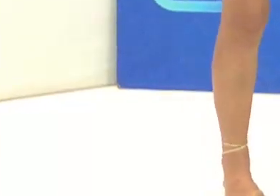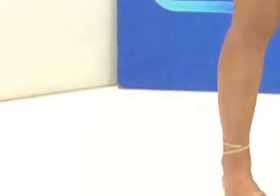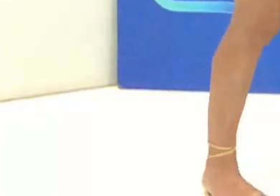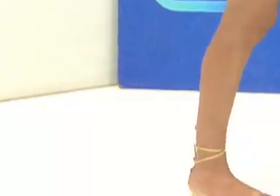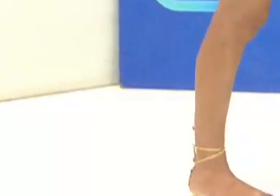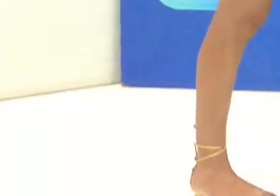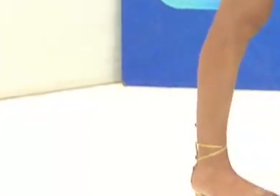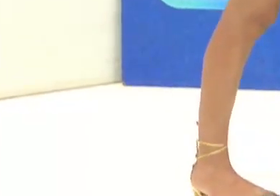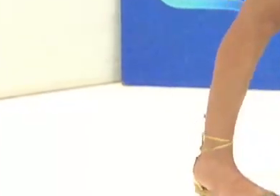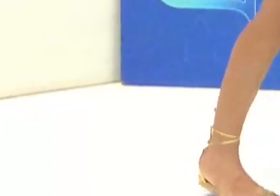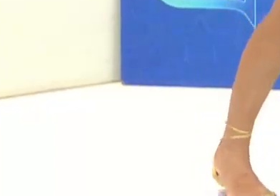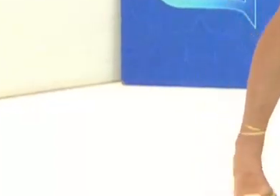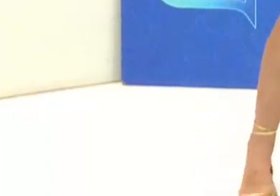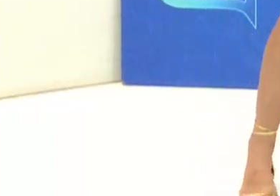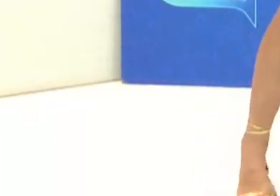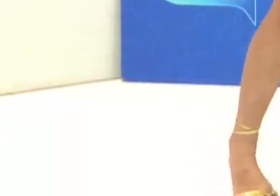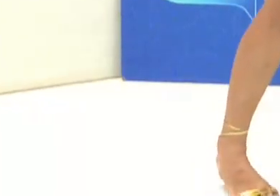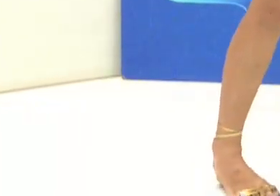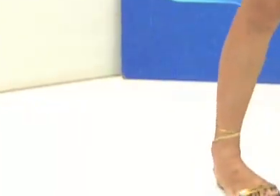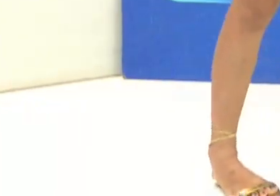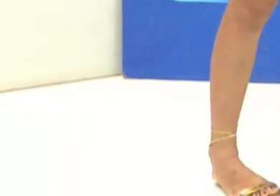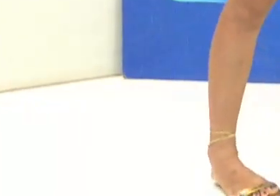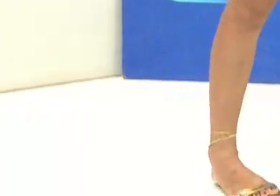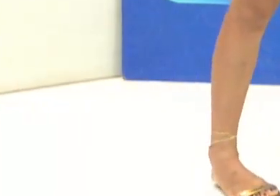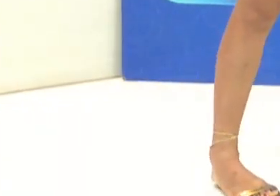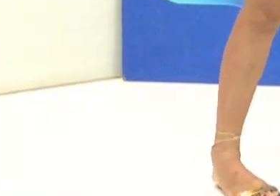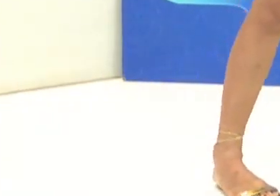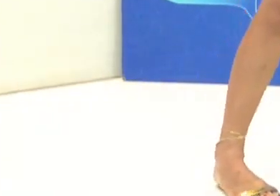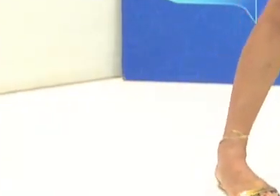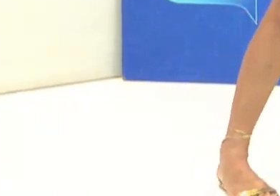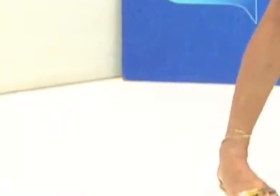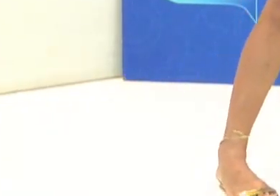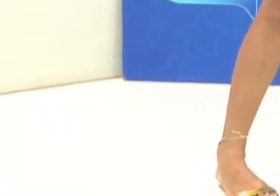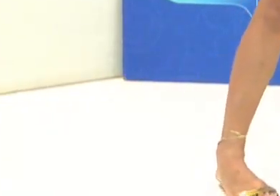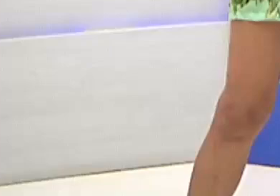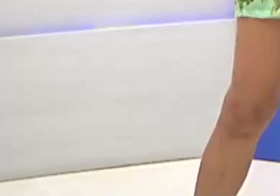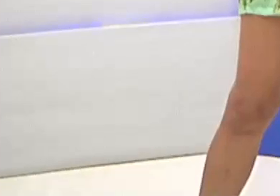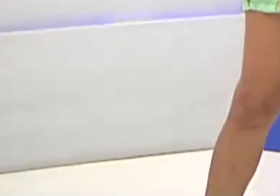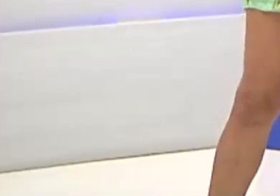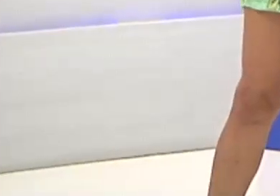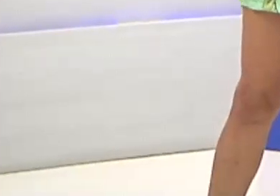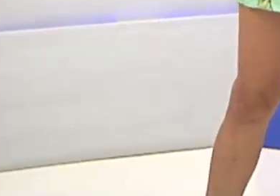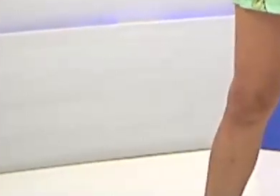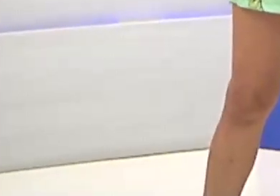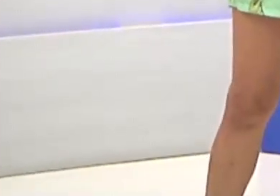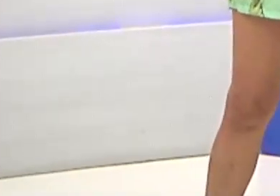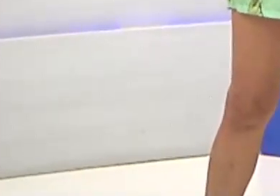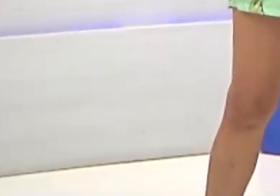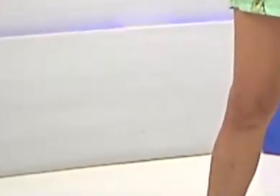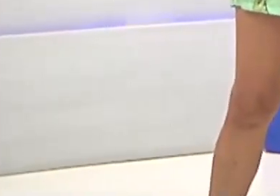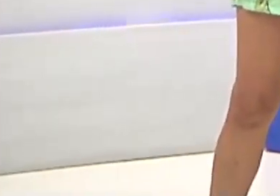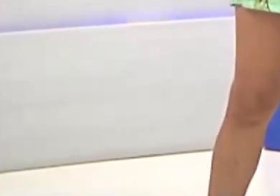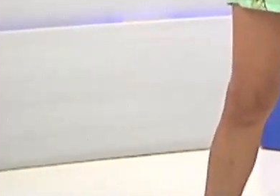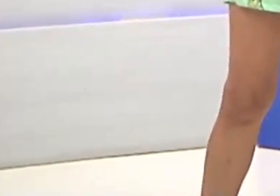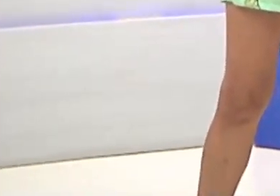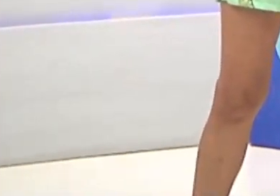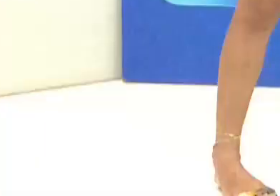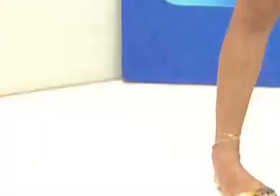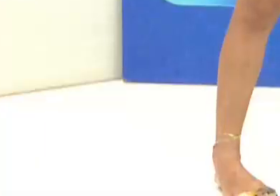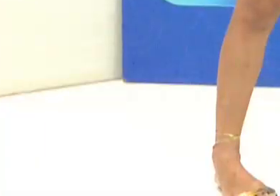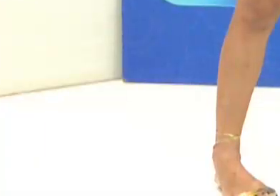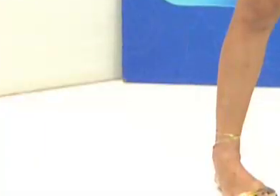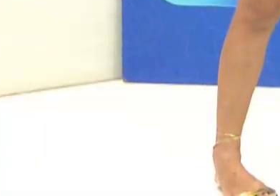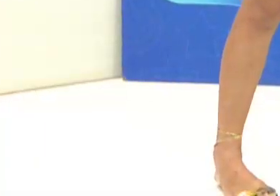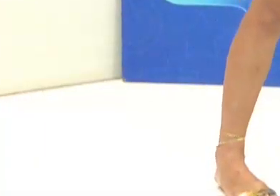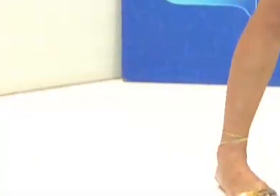explicado. Sentiu muito bem. A gente olha, joga no mesmo time. Falando aqui de enquete, né? A produção pediu pra me falar da enquete que eu fiz ontem, que